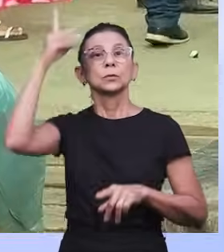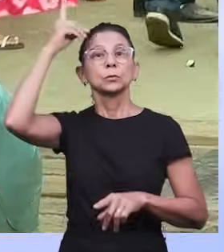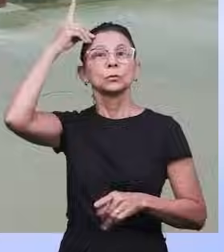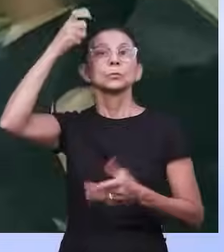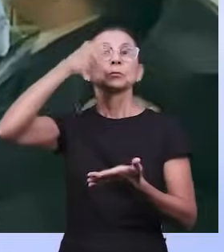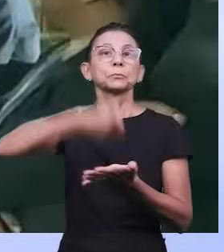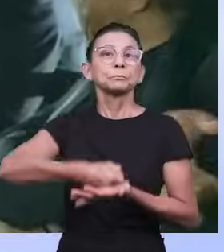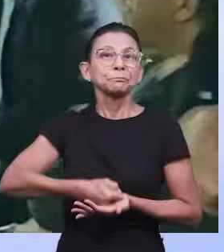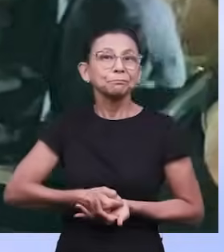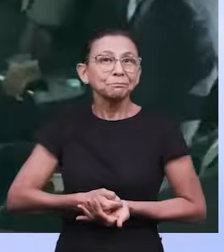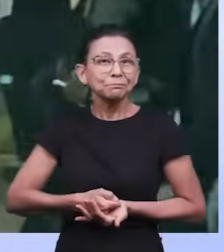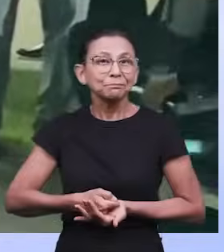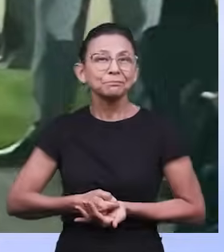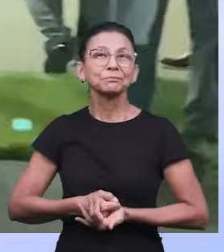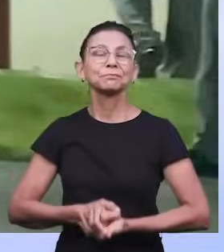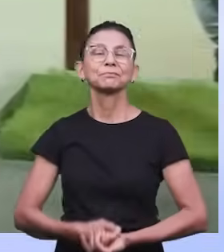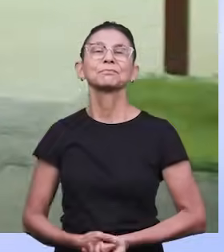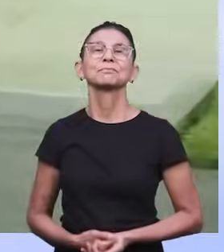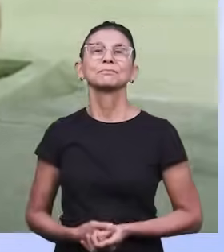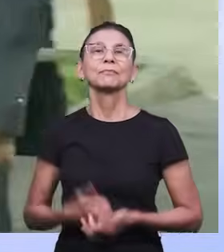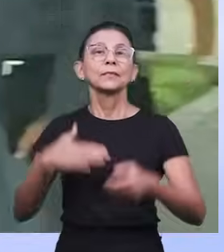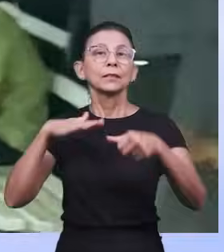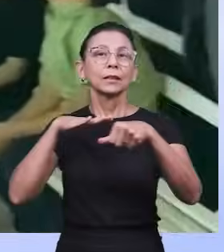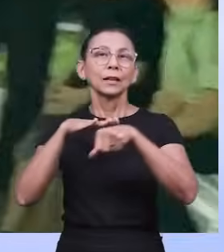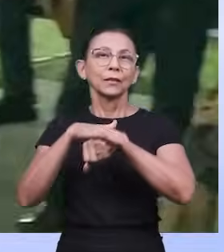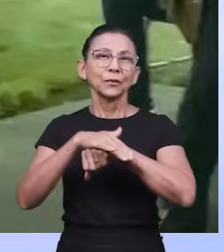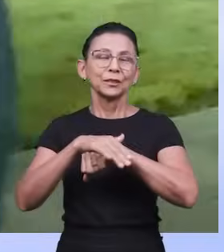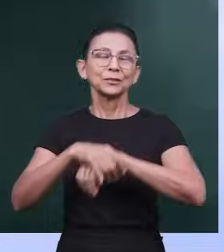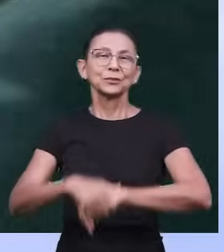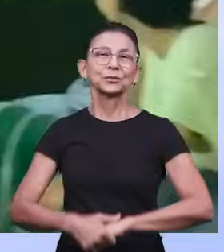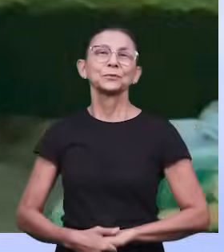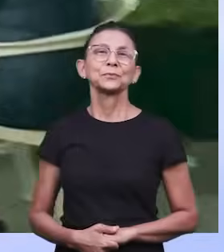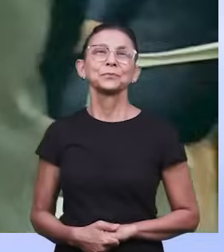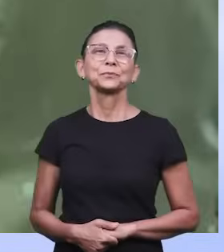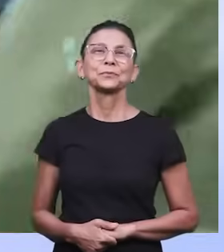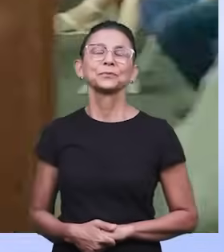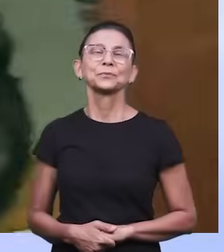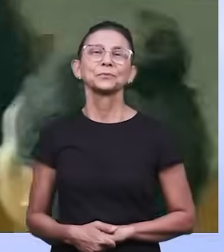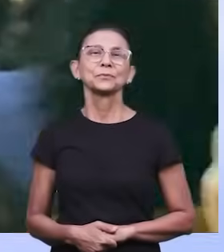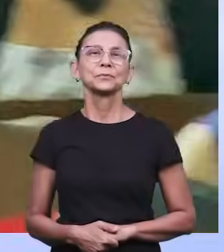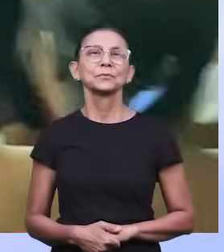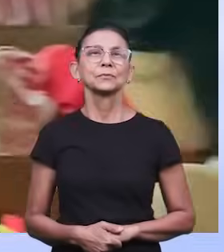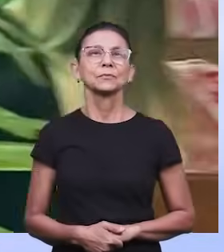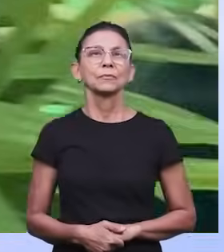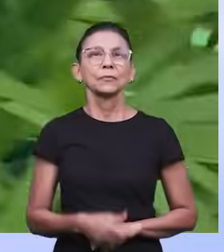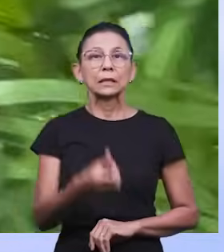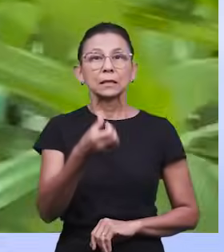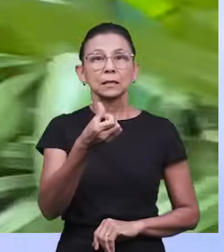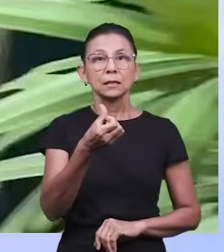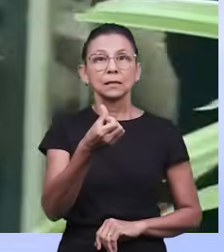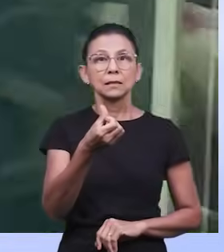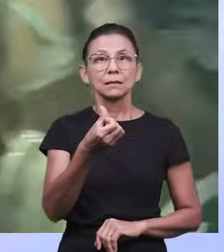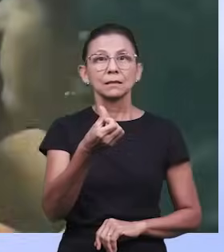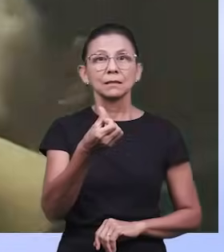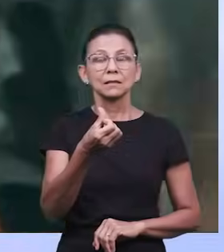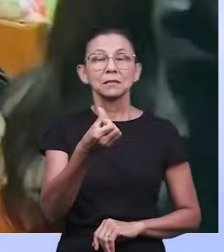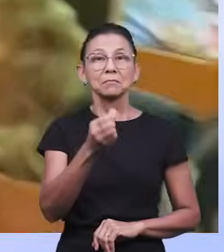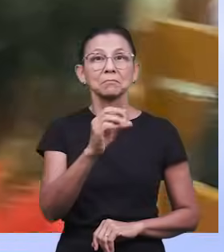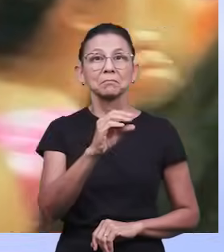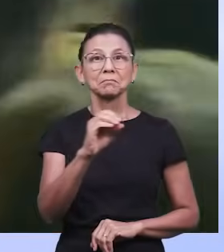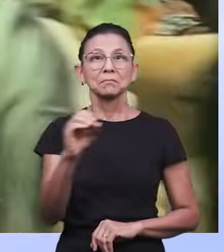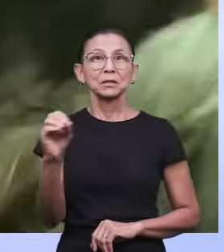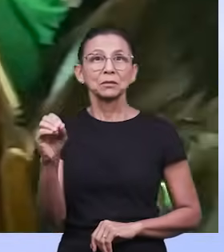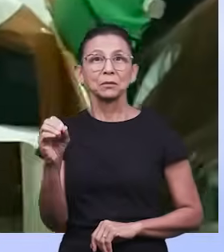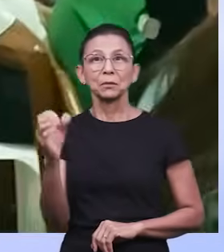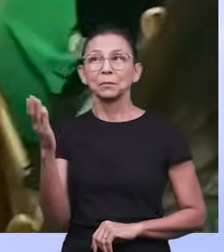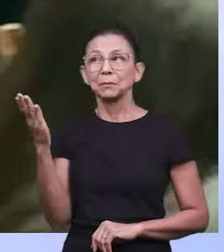ali, e depois nós tivemos à noite um culto de evangelização, onde tivemos aproximadamente 600 pessoas participando, uma